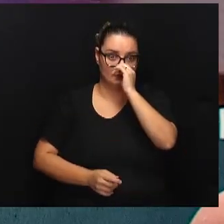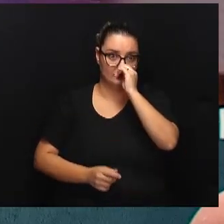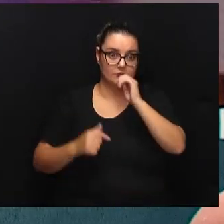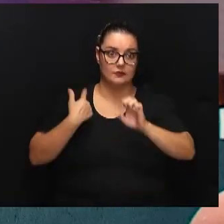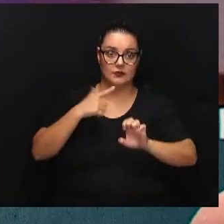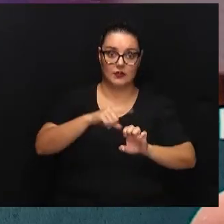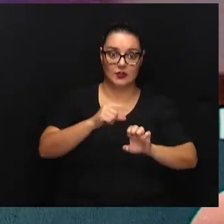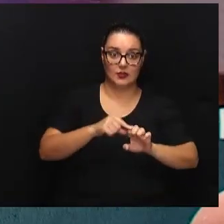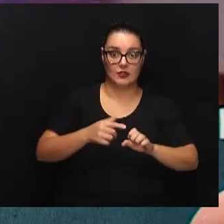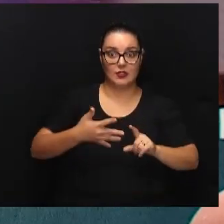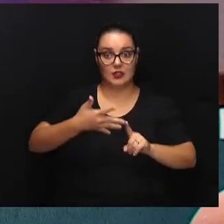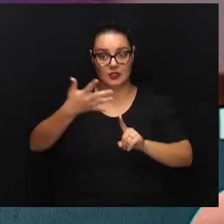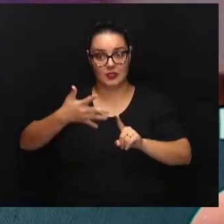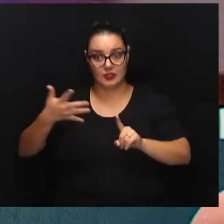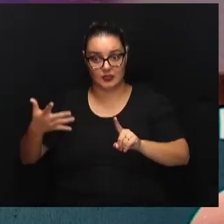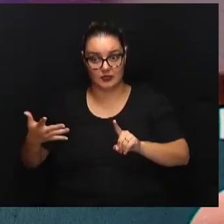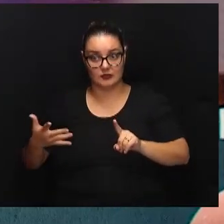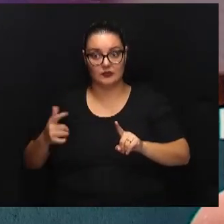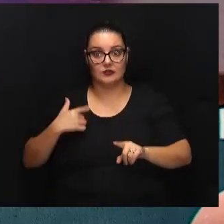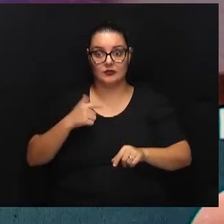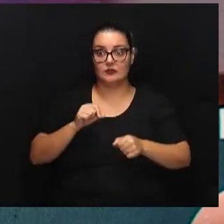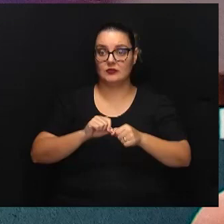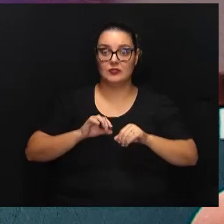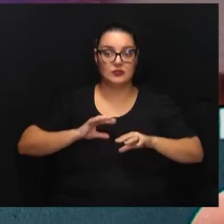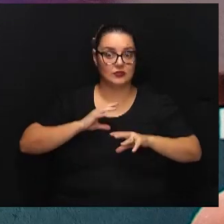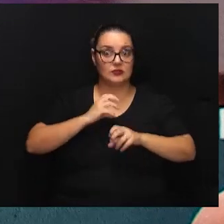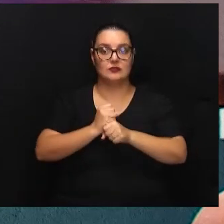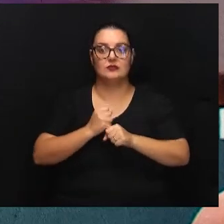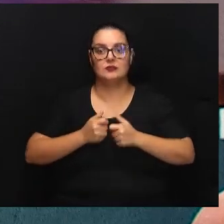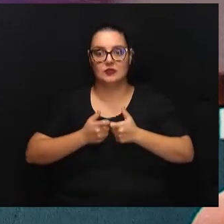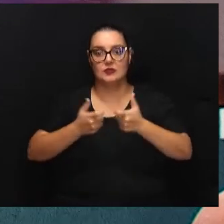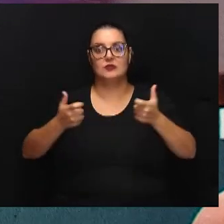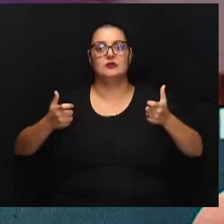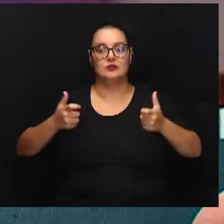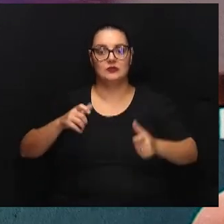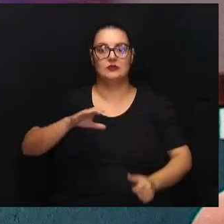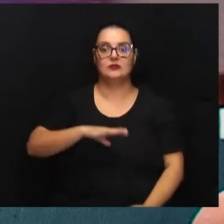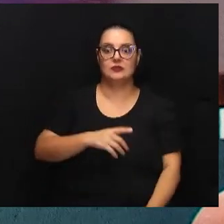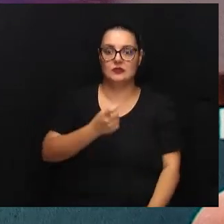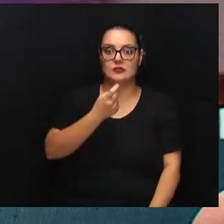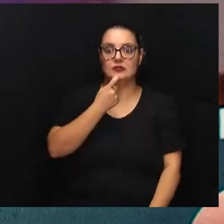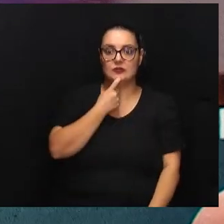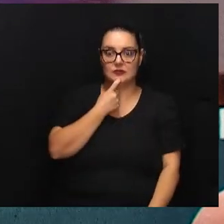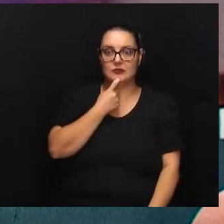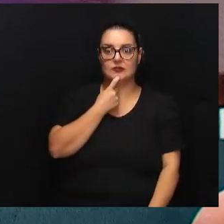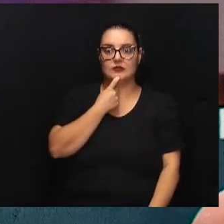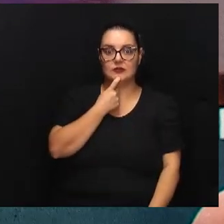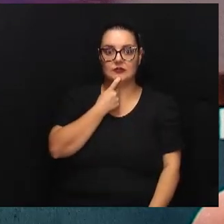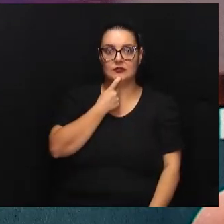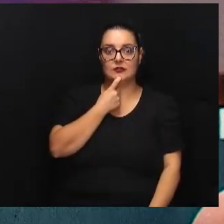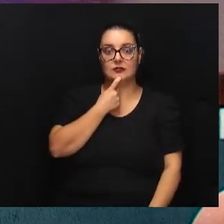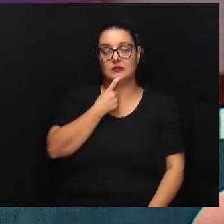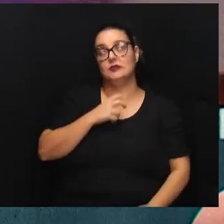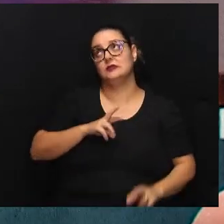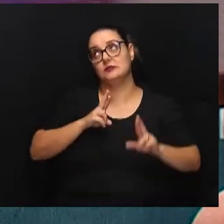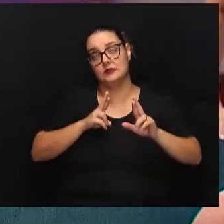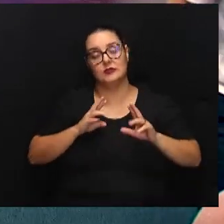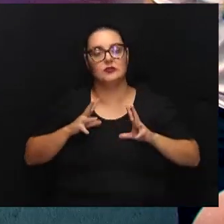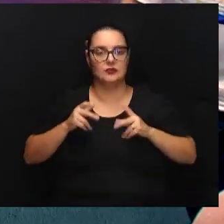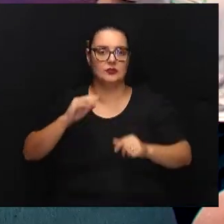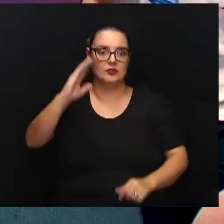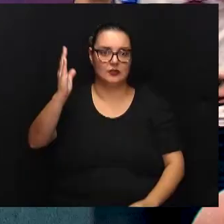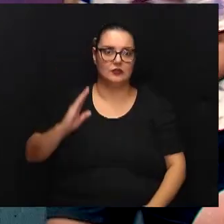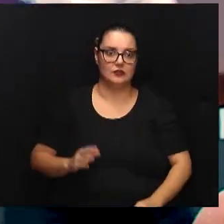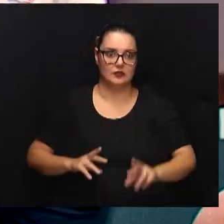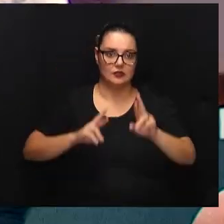tudo para que isso aumente em Campinas, quiçá no Brasil todo, que é o que eu espero do Tribos. Então